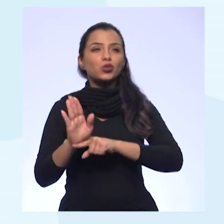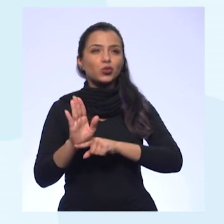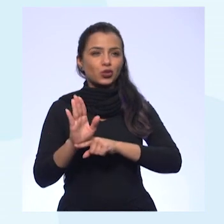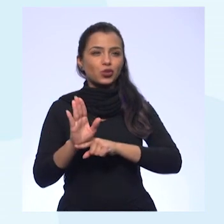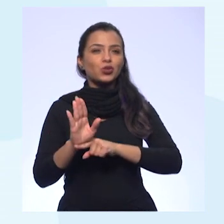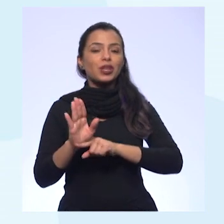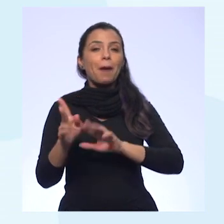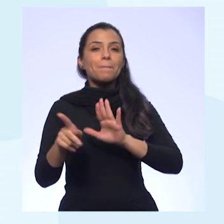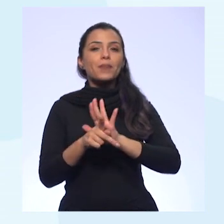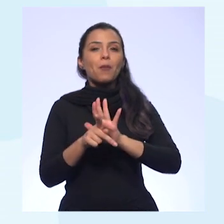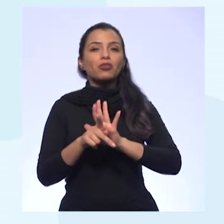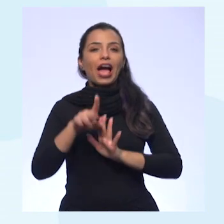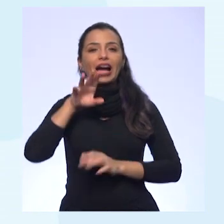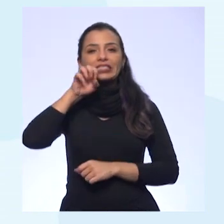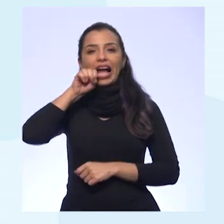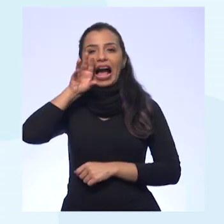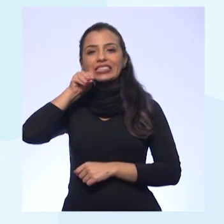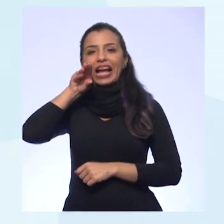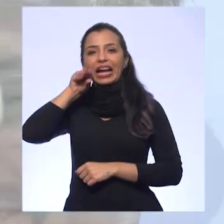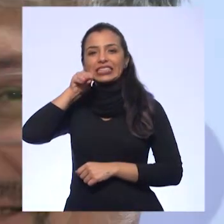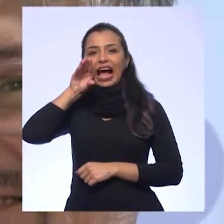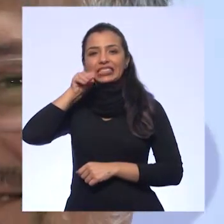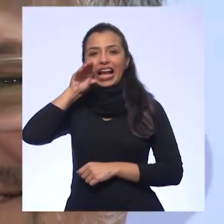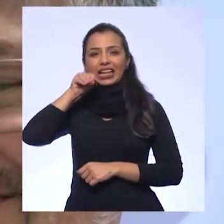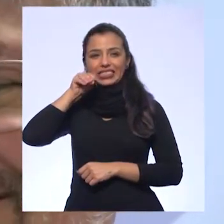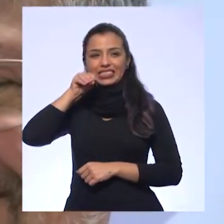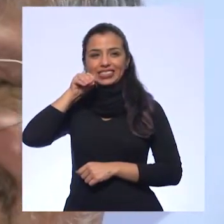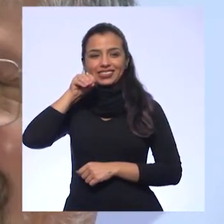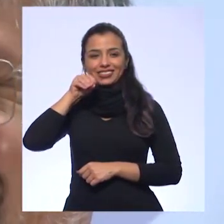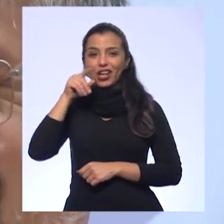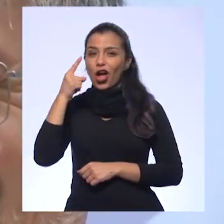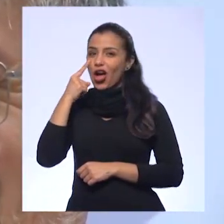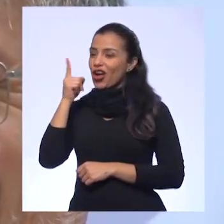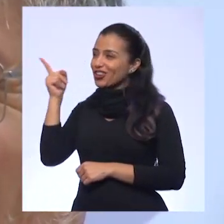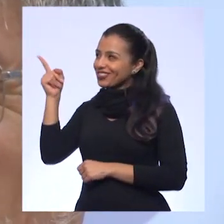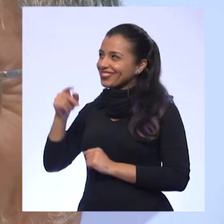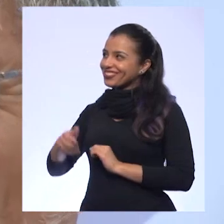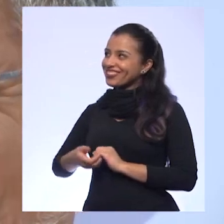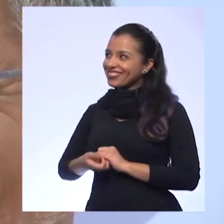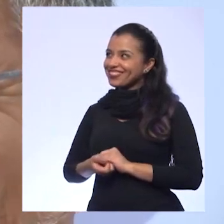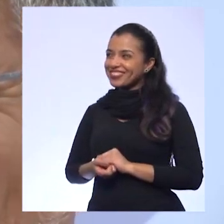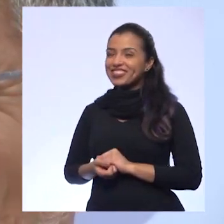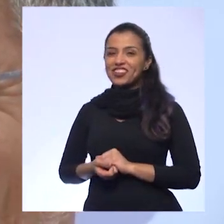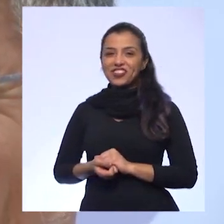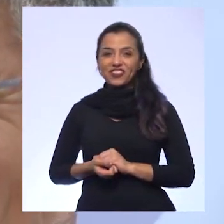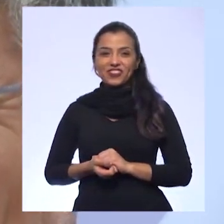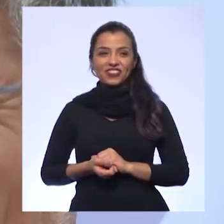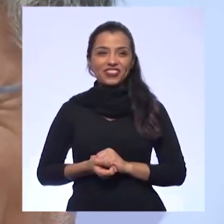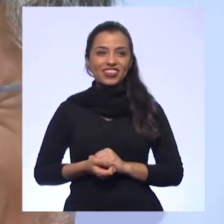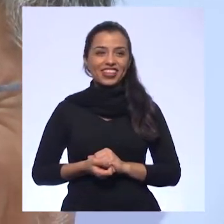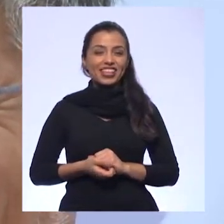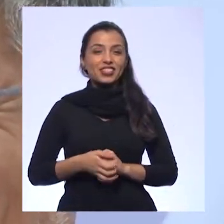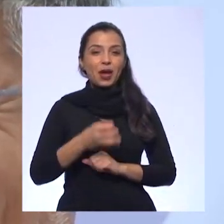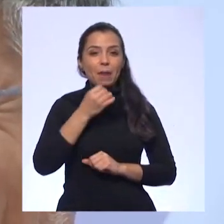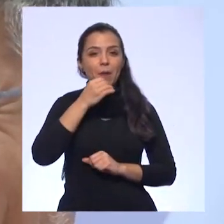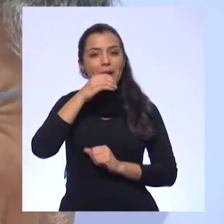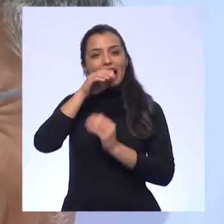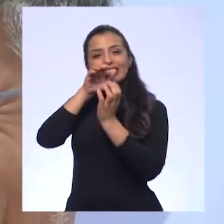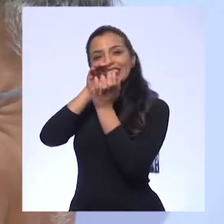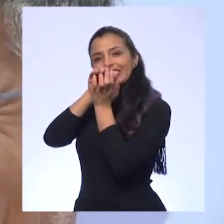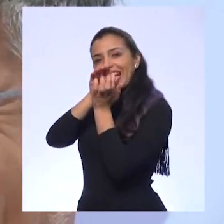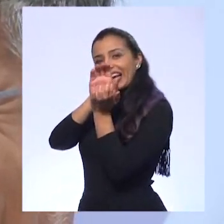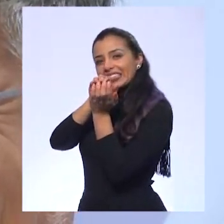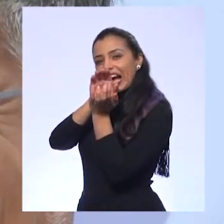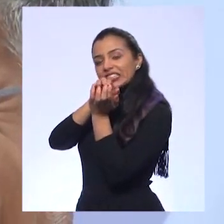músculo da mastigação. E aí eu já queria te dar uma observação. Você sabe que você tem os dentes... Ó, ele vai servir ali, ó, justamente